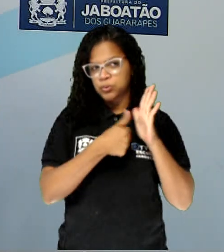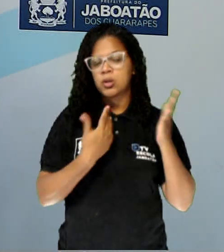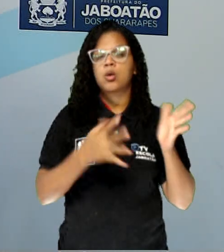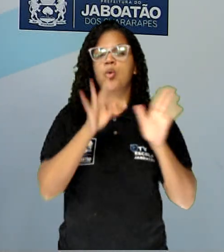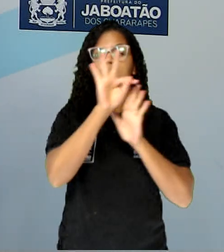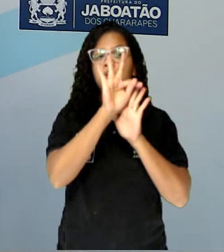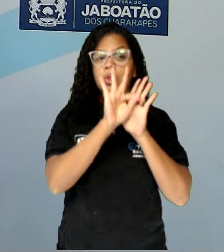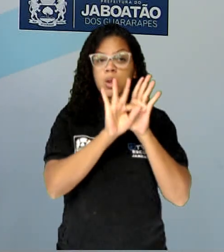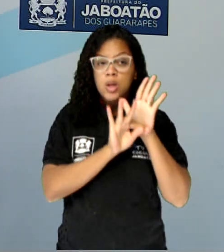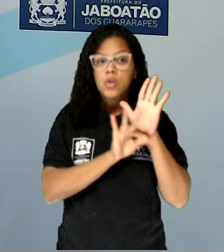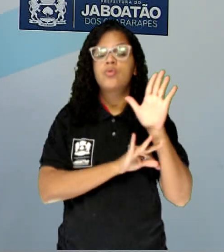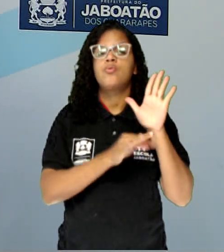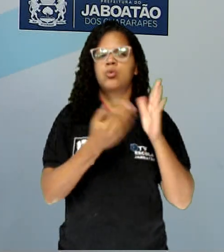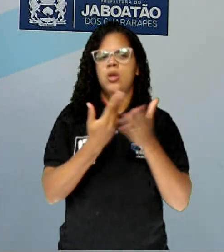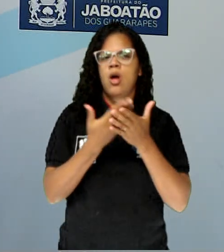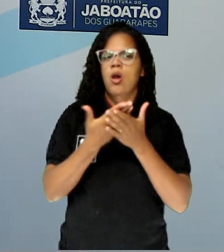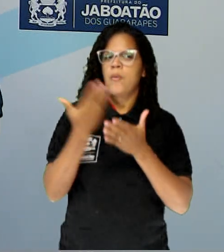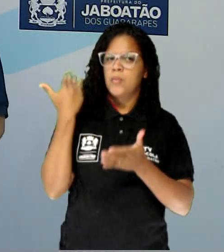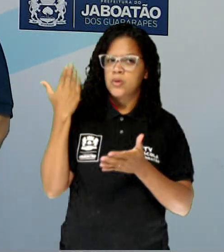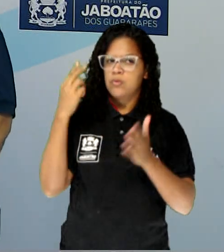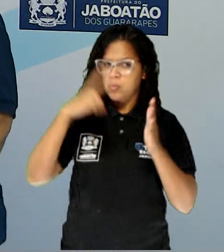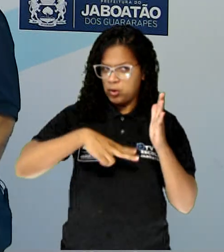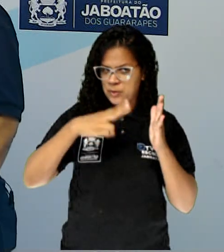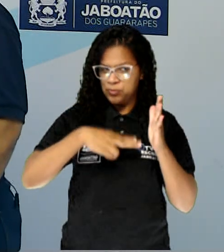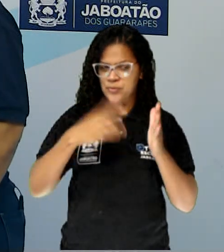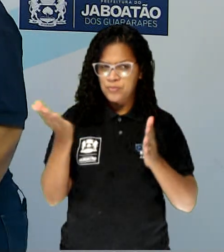desafio da aula anterior. Vamos à leitura?